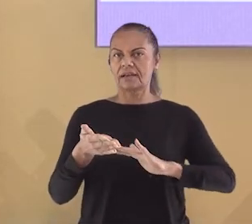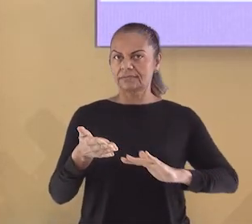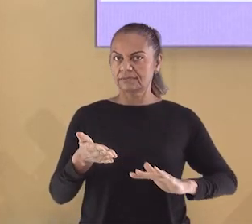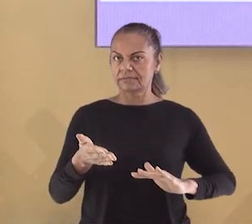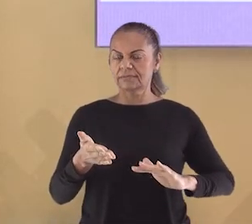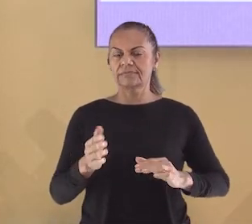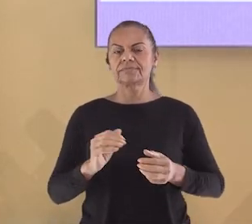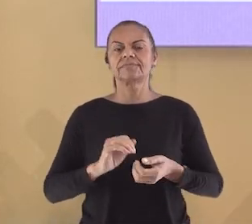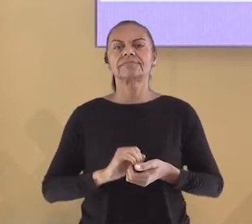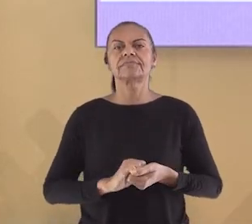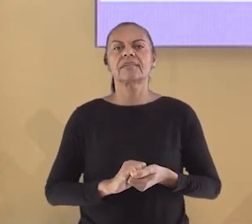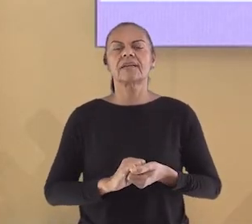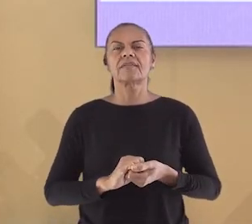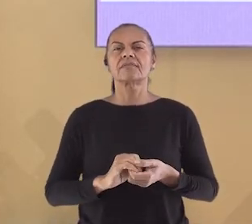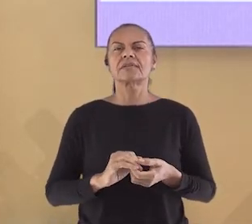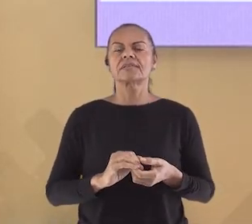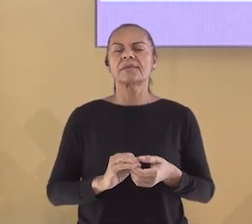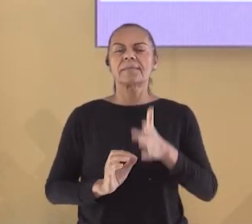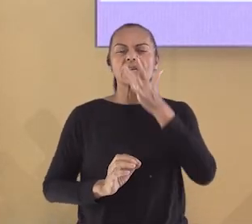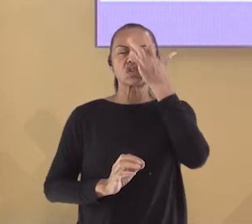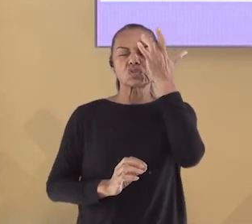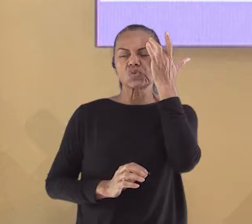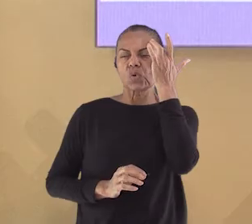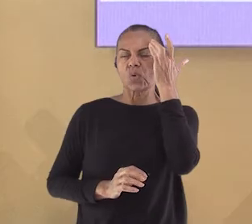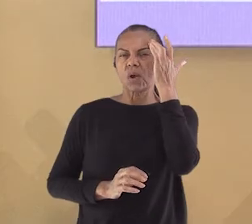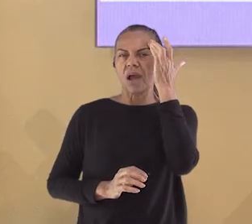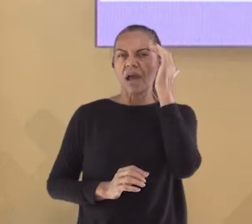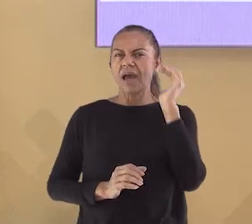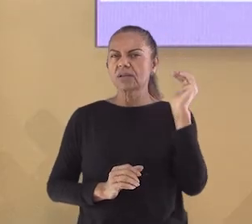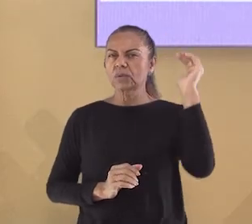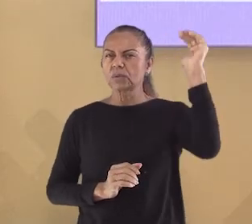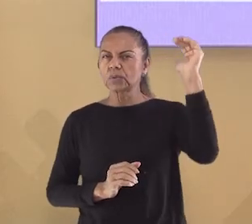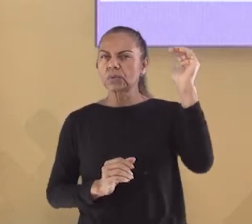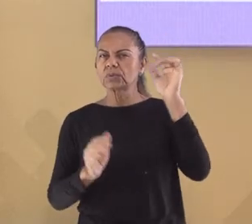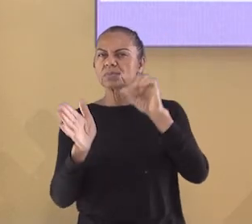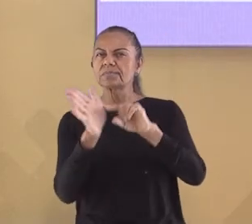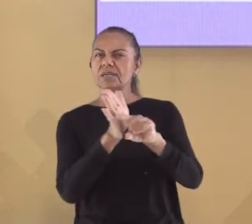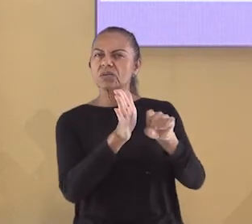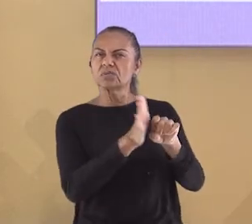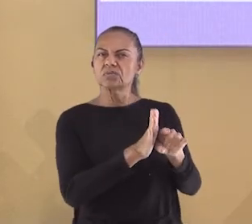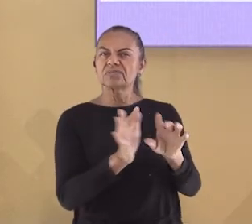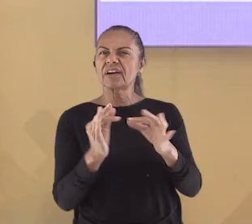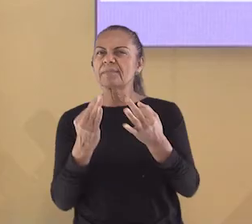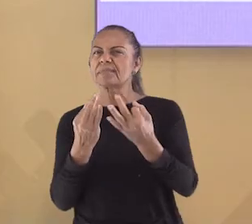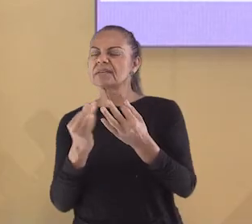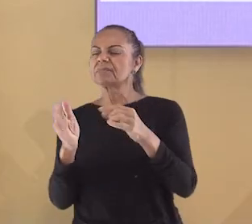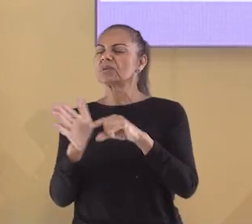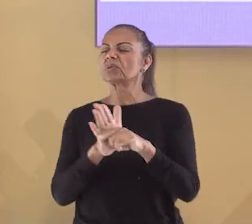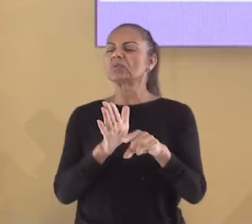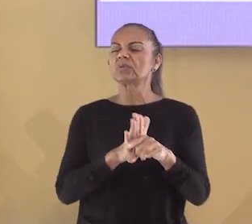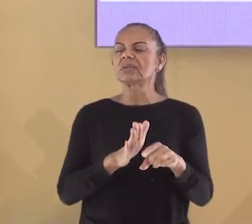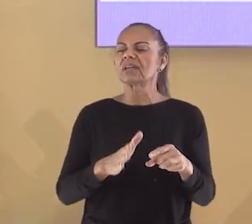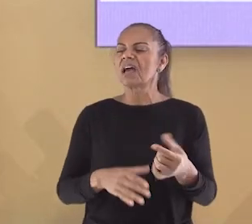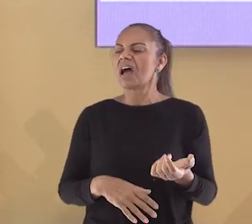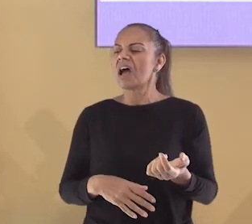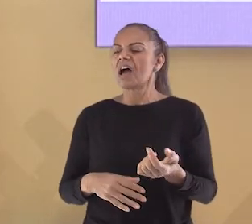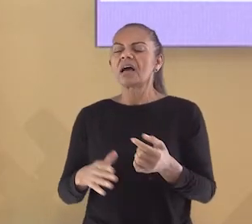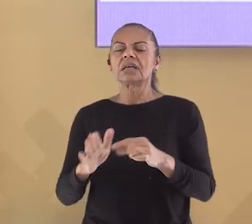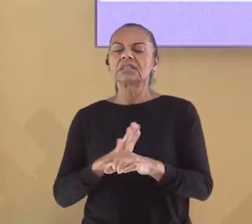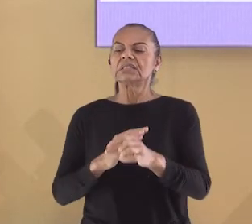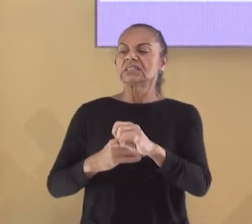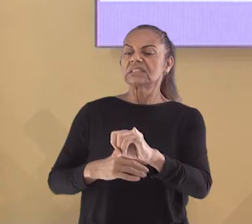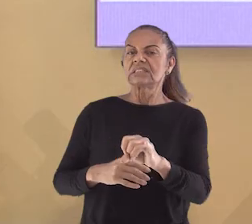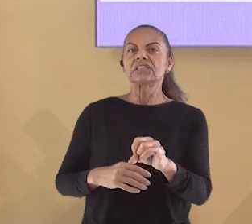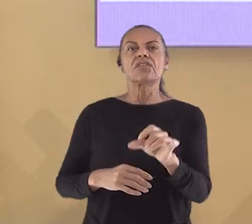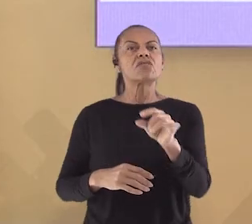durante a nossa aula de hoje. Pergunte a algum adulto e a algum familiar se você foi batizado ou apresentado em alguma